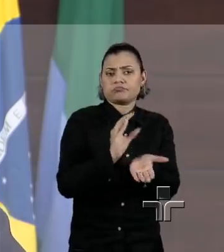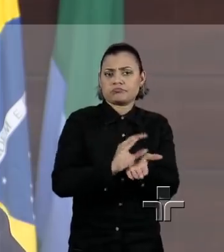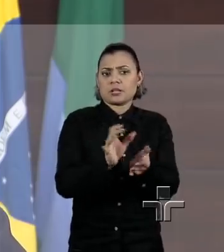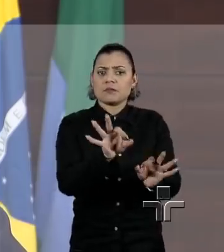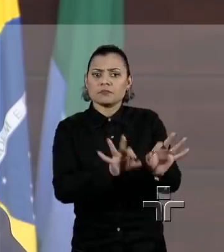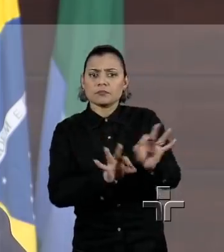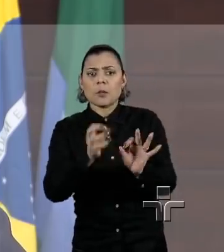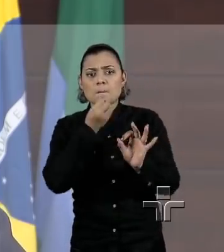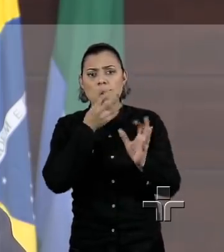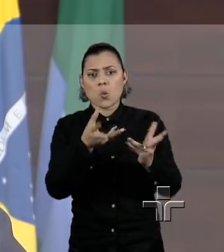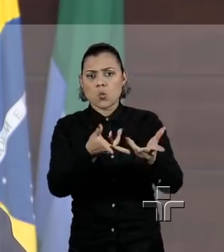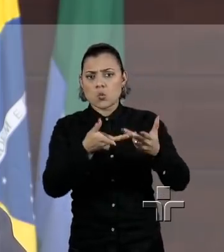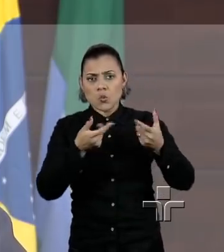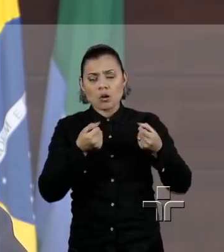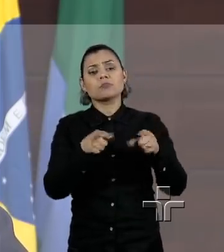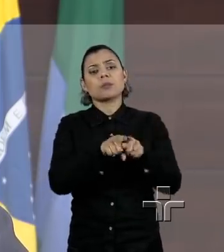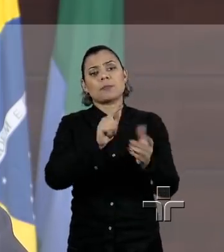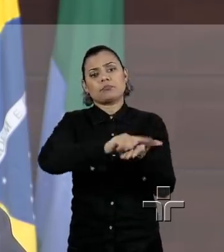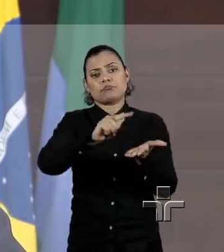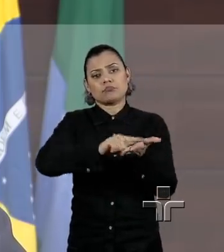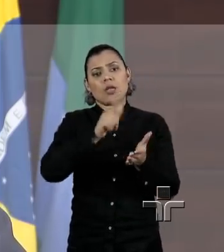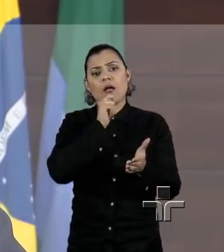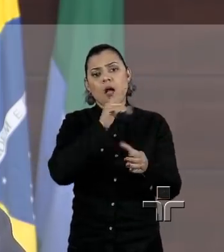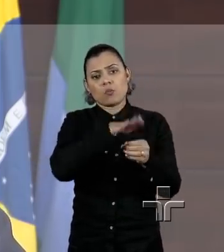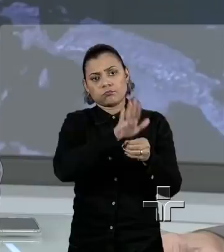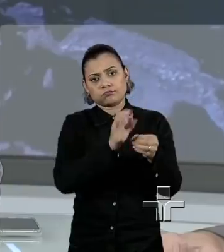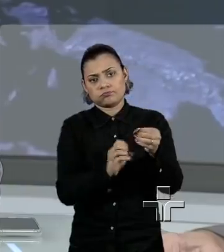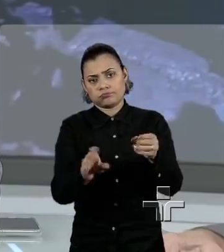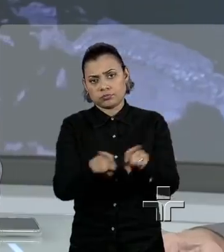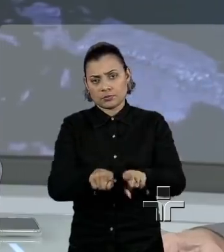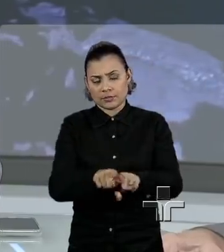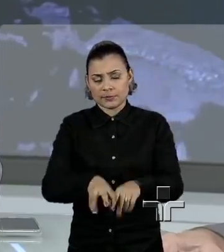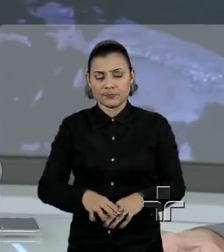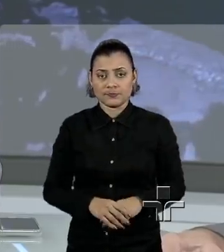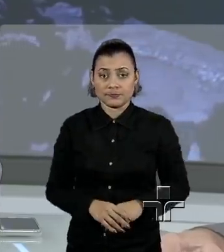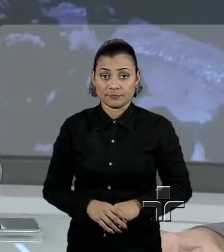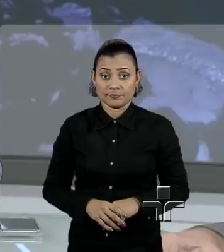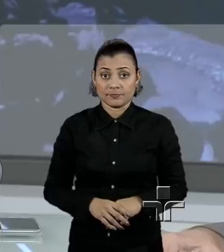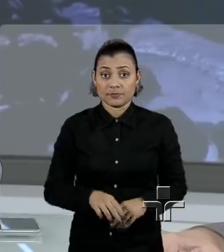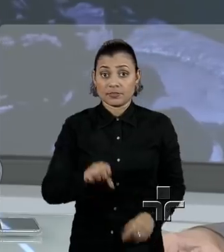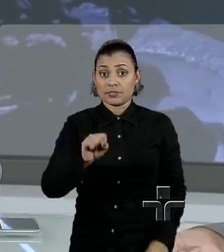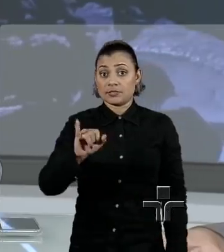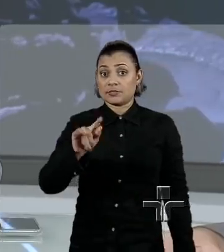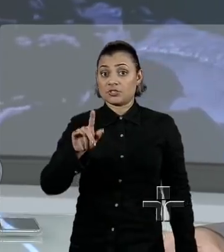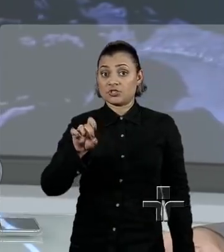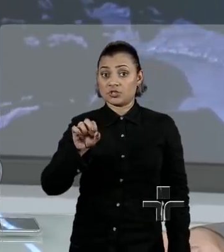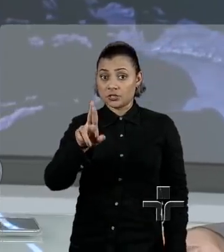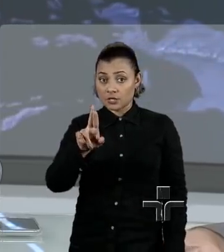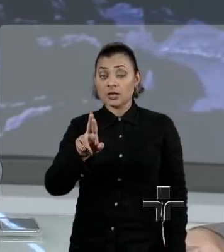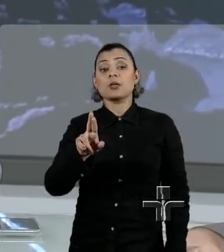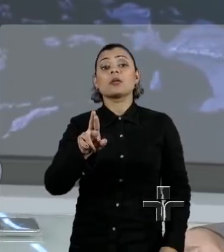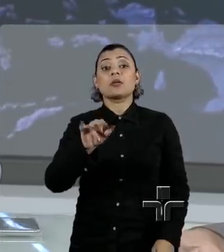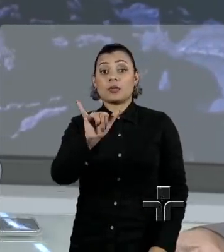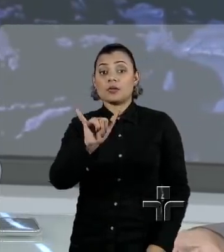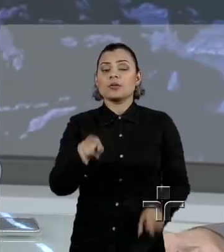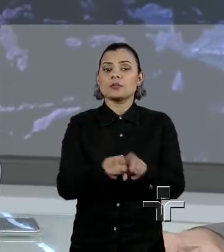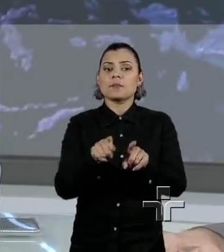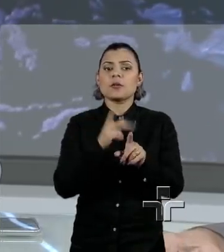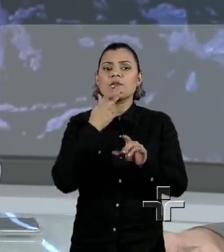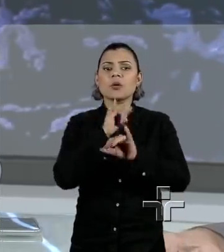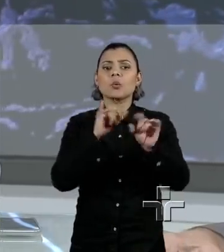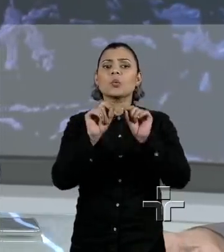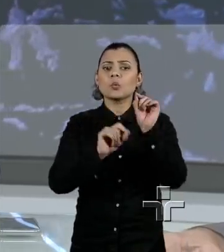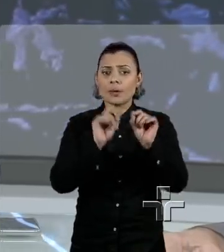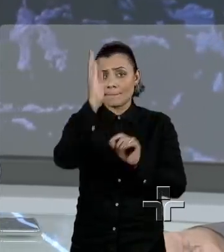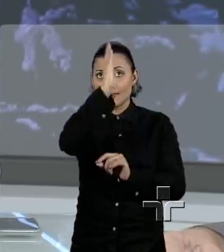bons sistemas de reservação, tratamento e abastecimento de água. Olha aqui, o Sidney Bueno pela hashtag Jornal da Cultura. O Brasil precisa falar